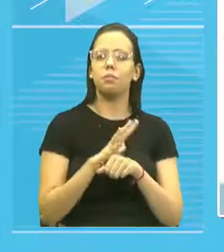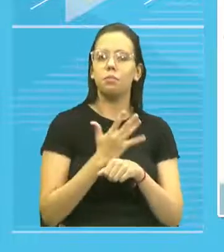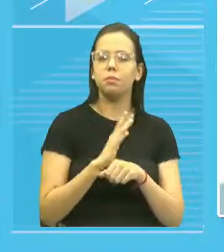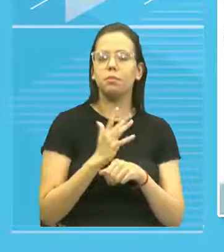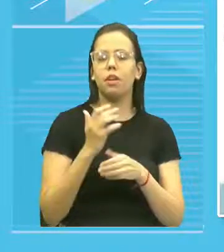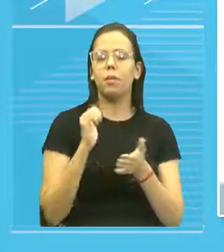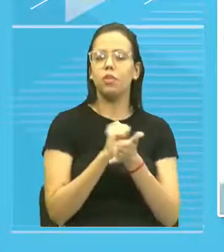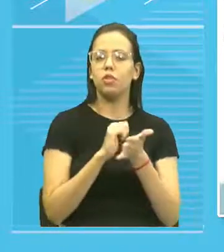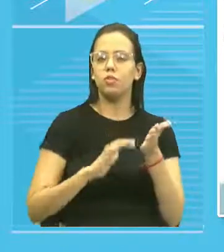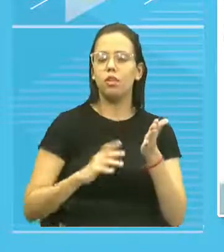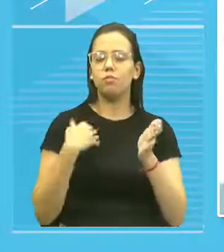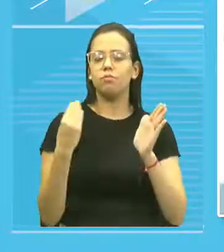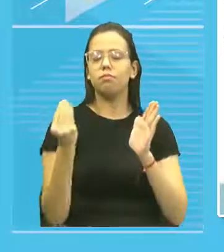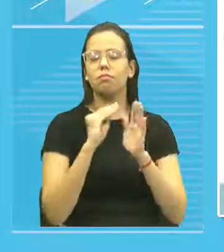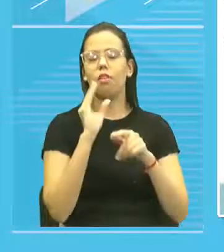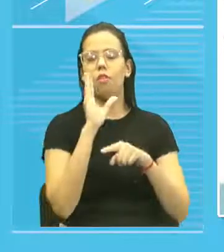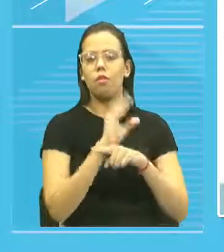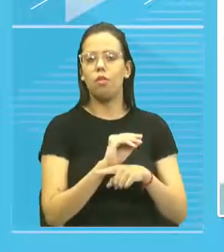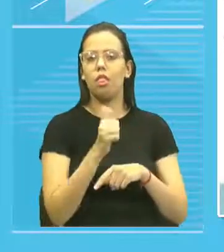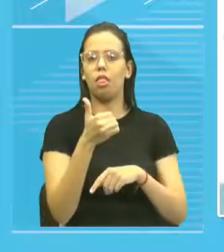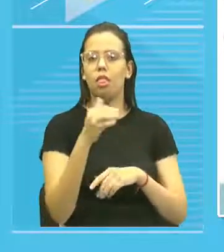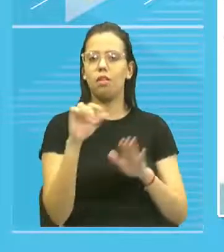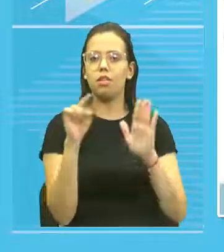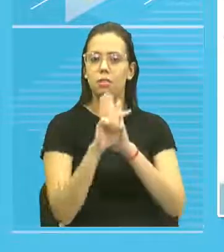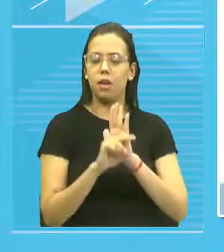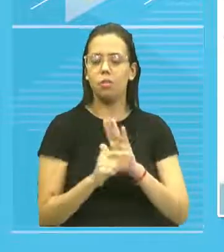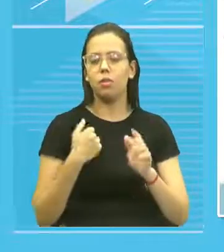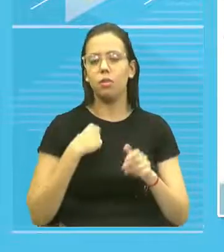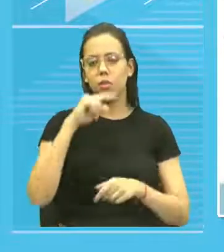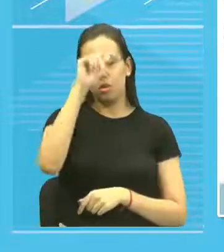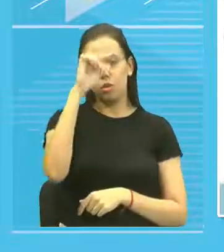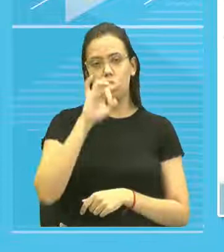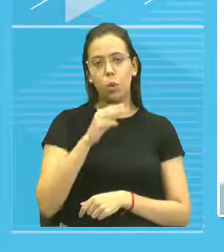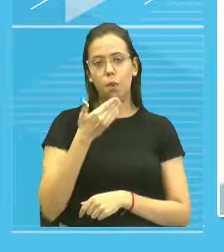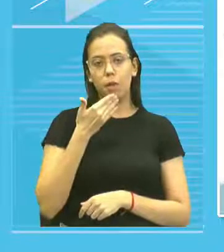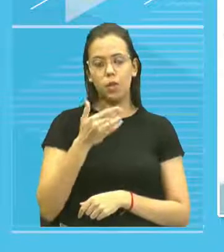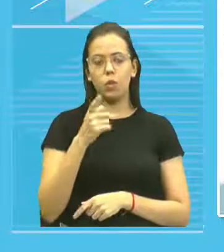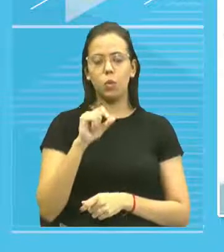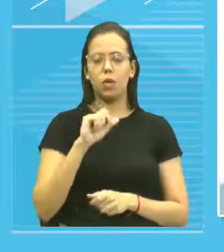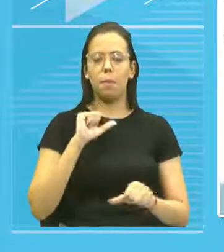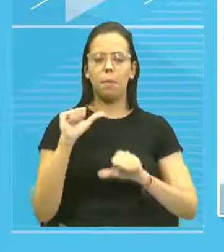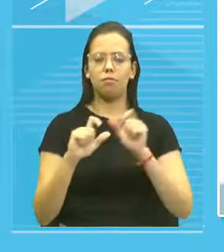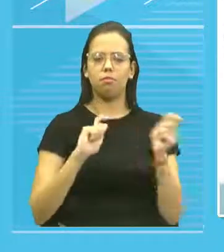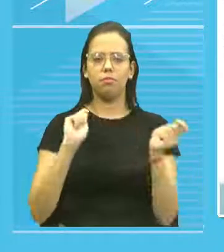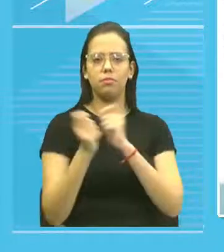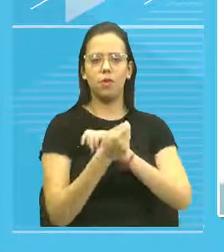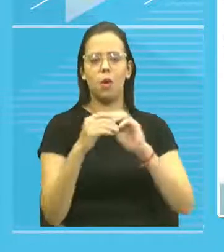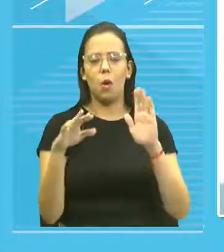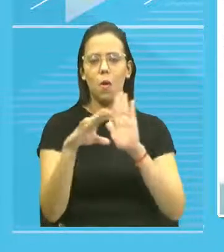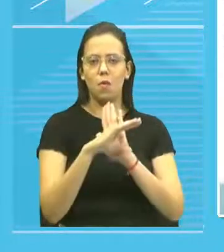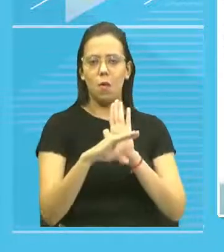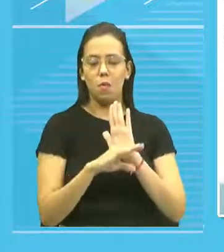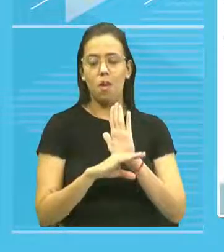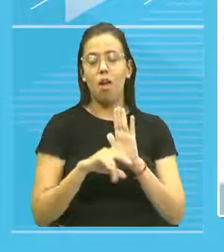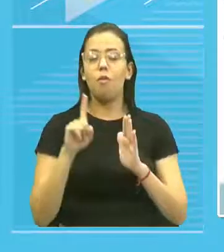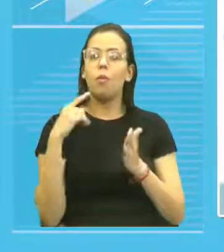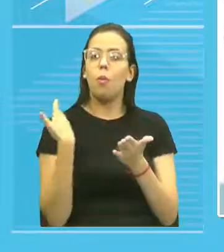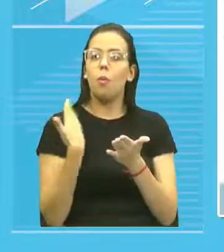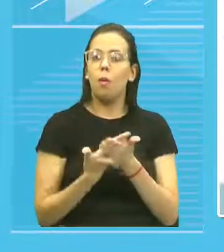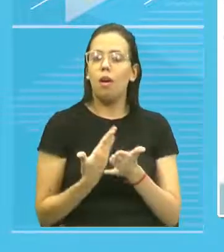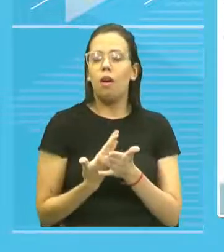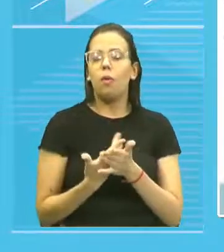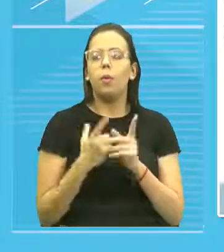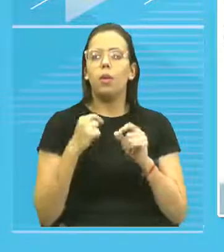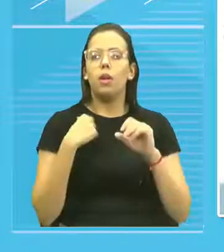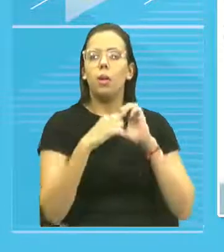tirei fotografia as dez questões também elaborei só fiz mandar para o Ângelo transformar informes foi uma aula Karen que eu dei